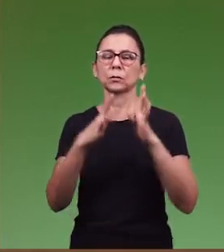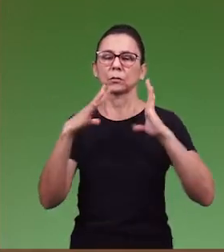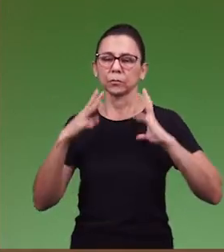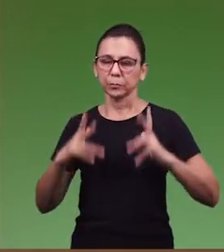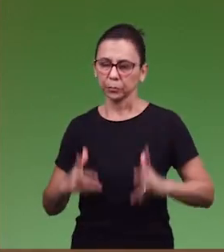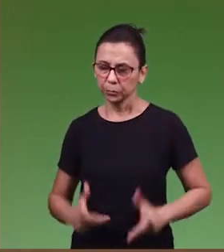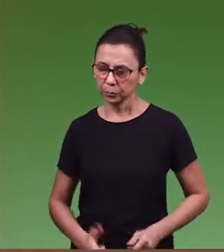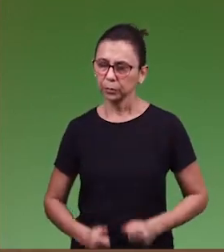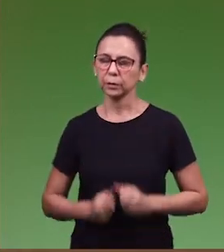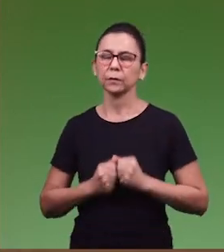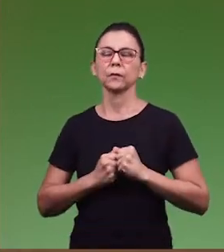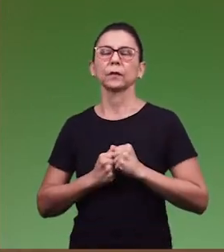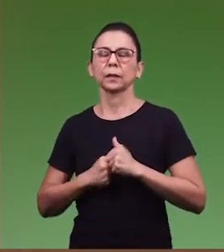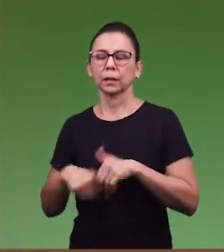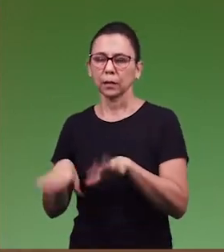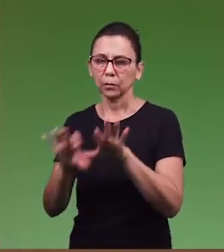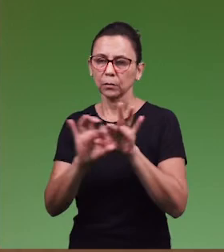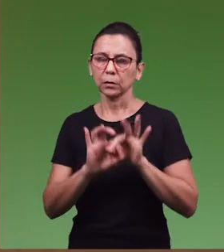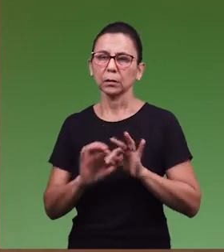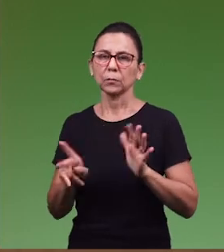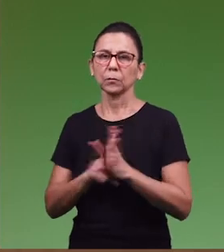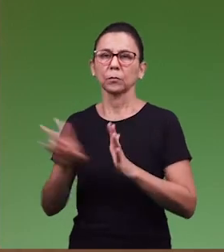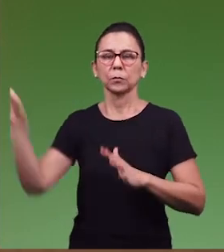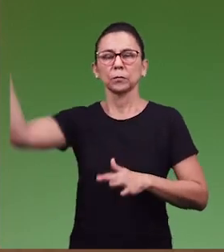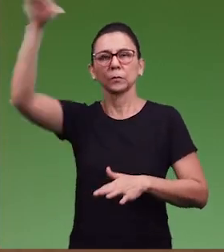que vem do Espírito Santo. Sim. E depois as